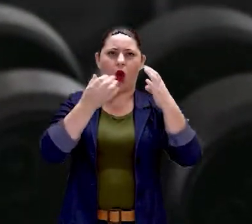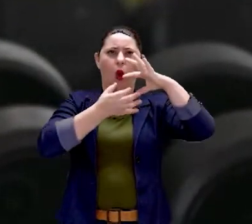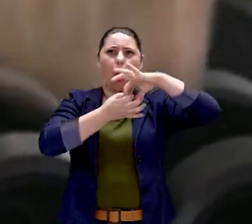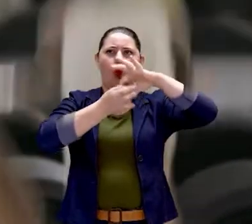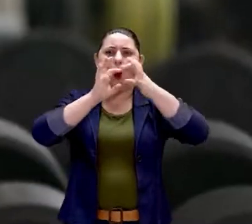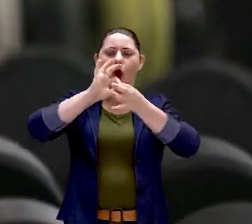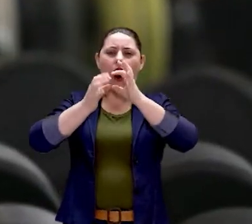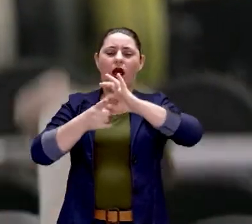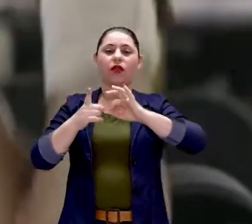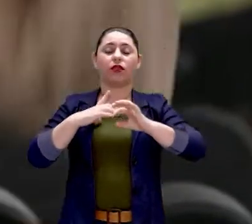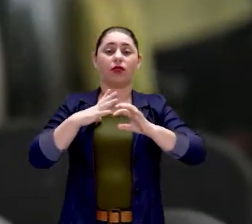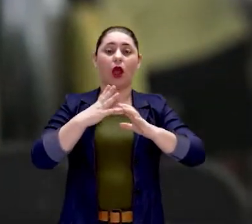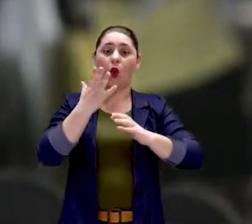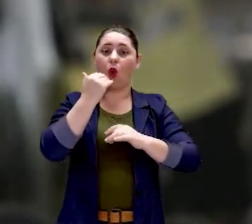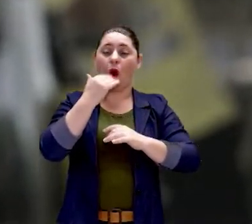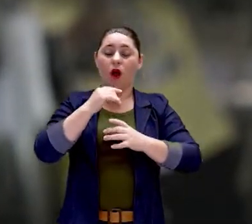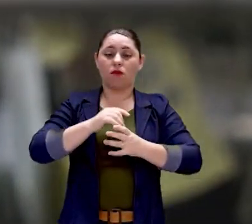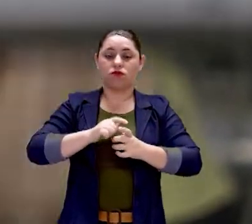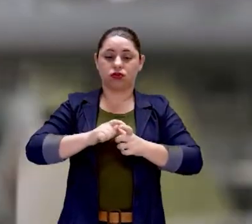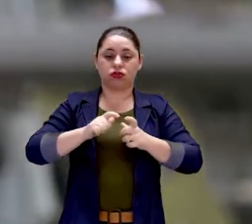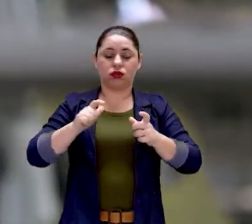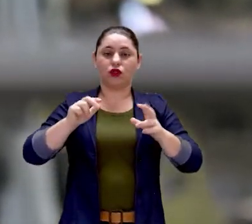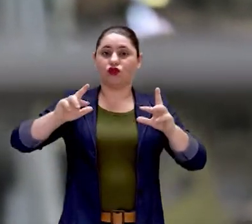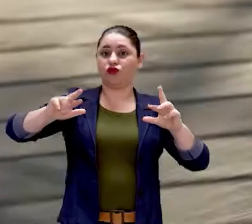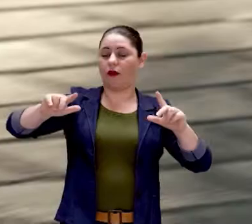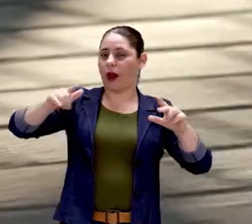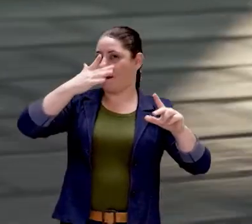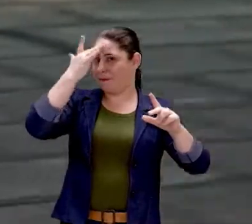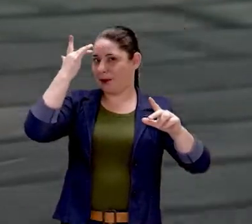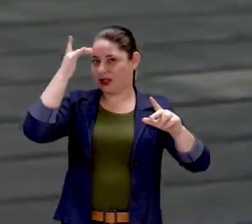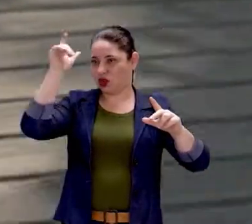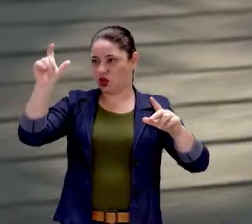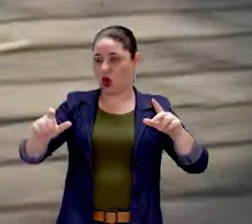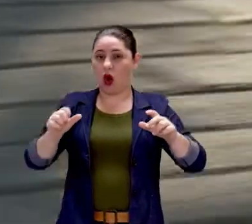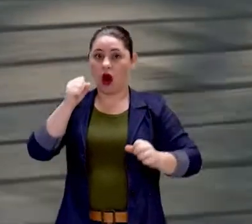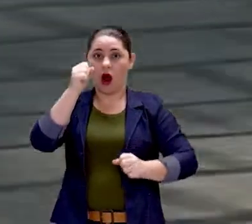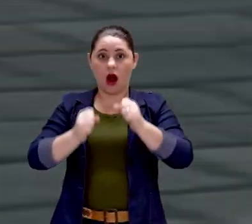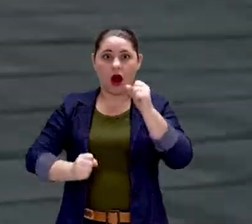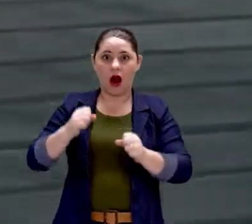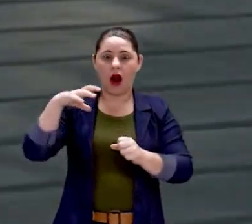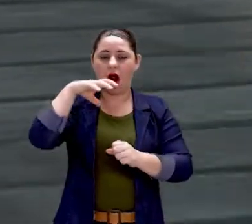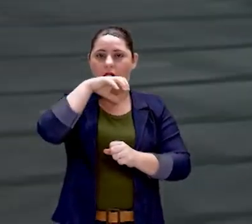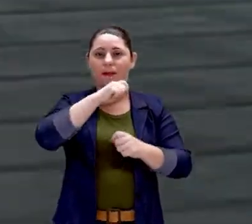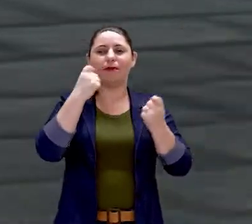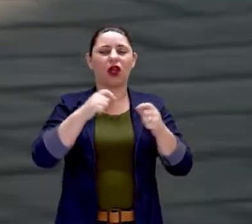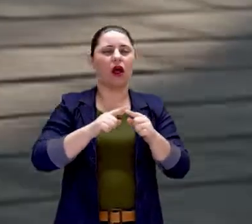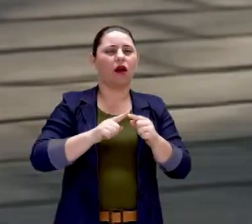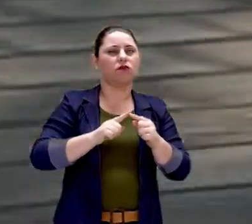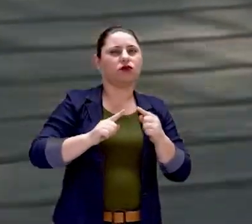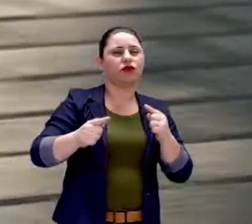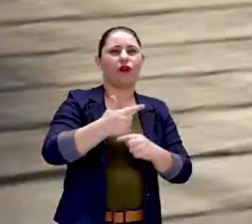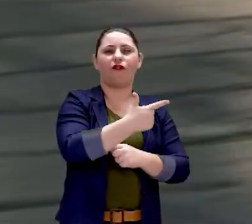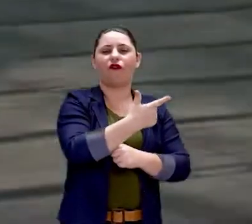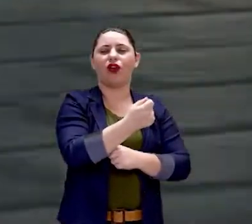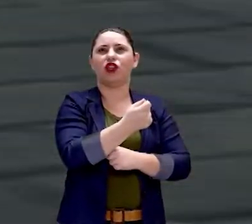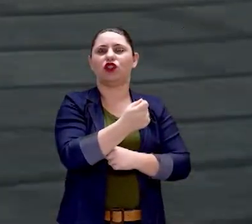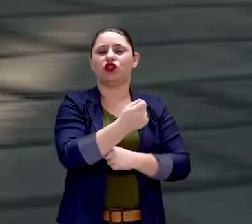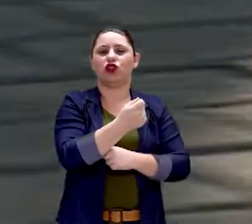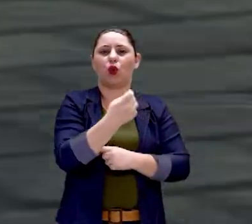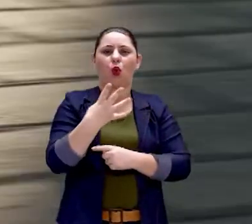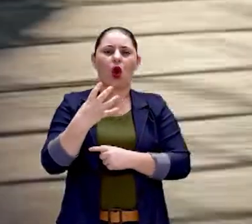ele tem uma dieta hipercalórica completamente diferente de uma dieta de um maratonista, que tem que correr 20